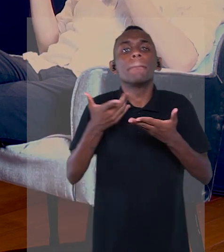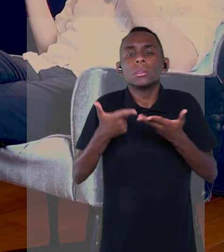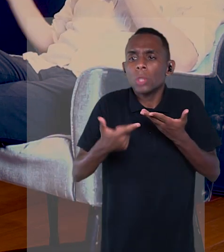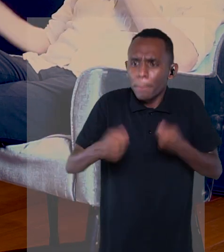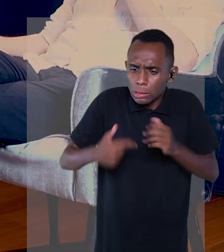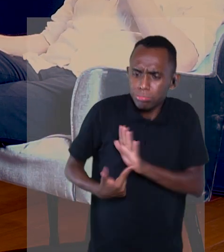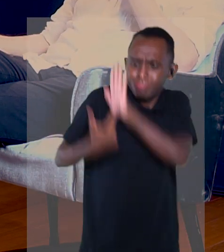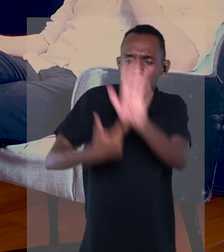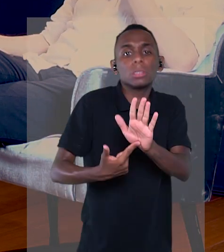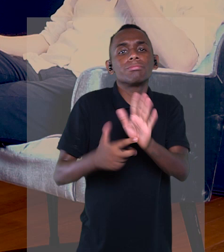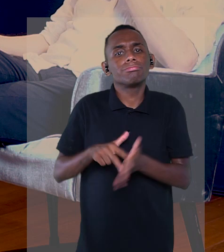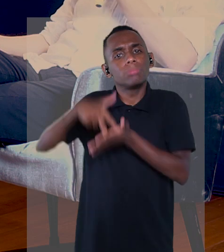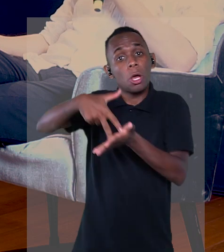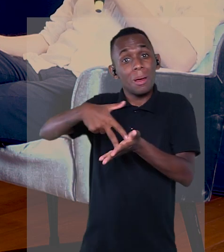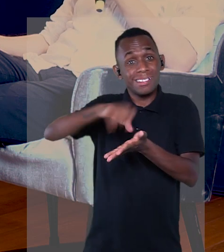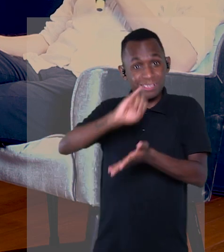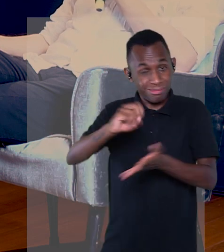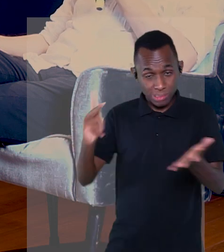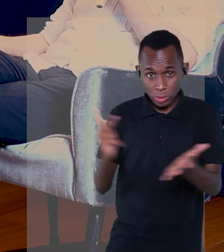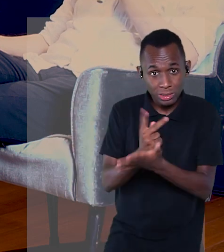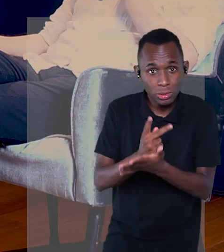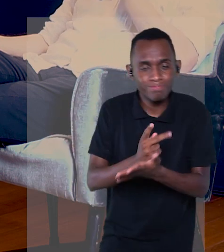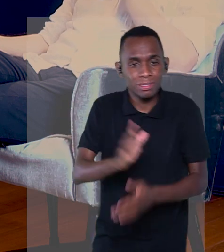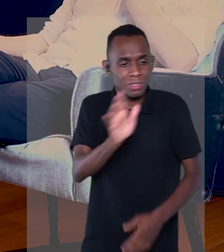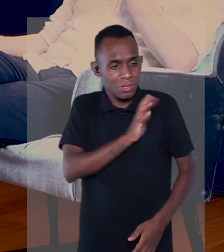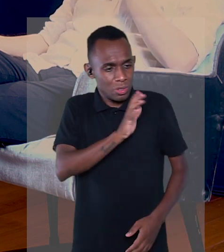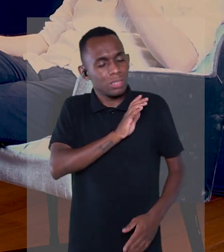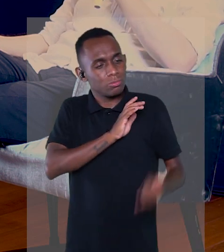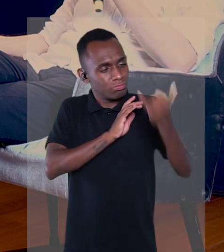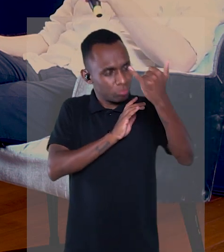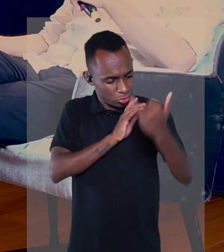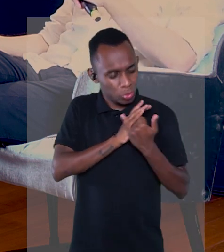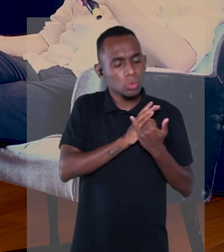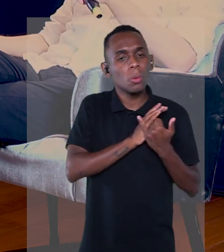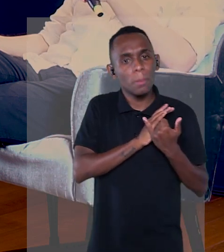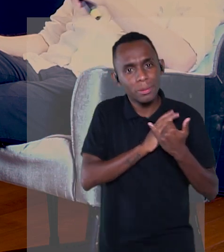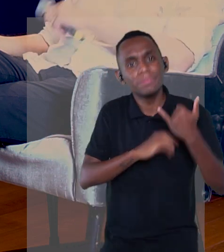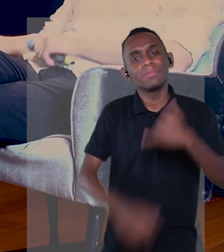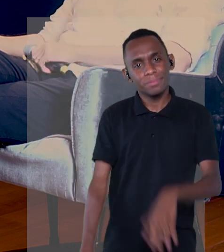executa, pois que senão o coração perdoa.